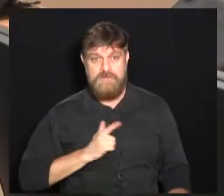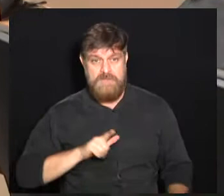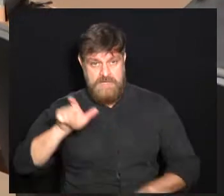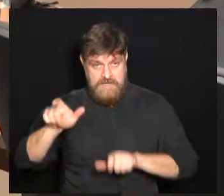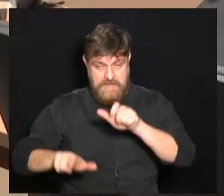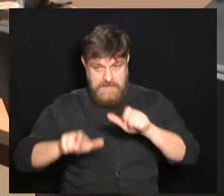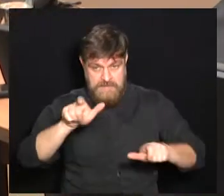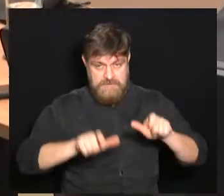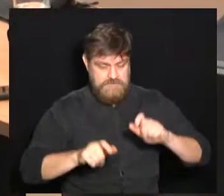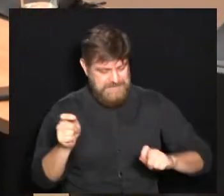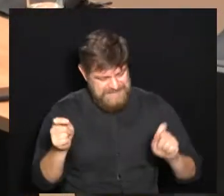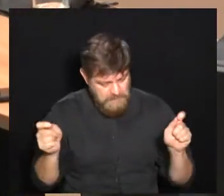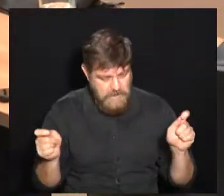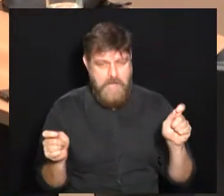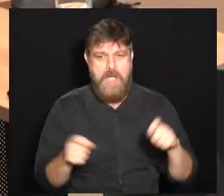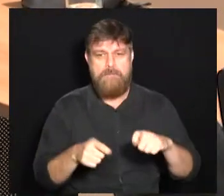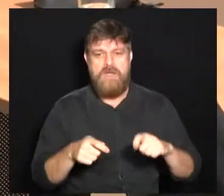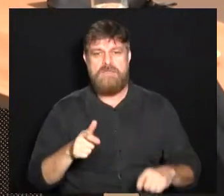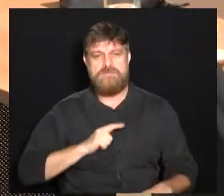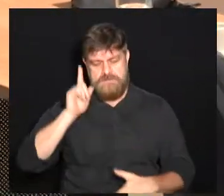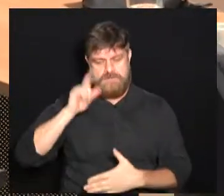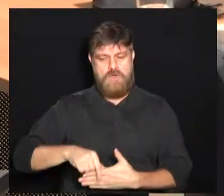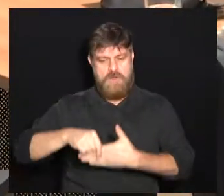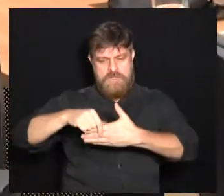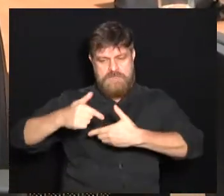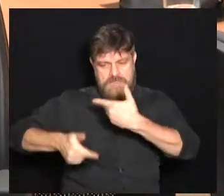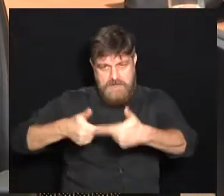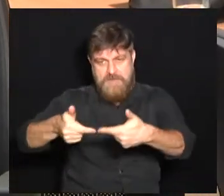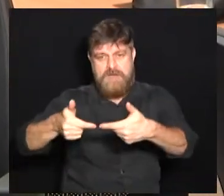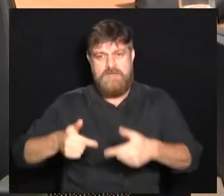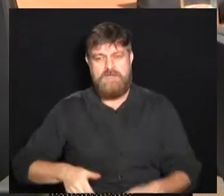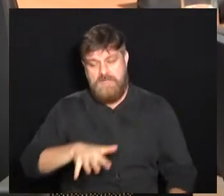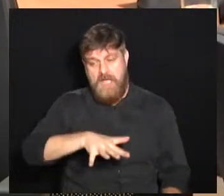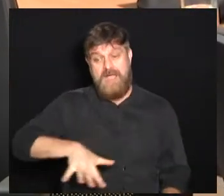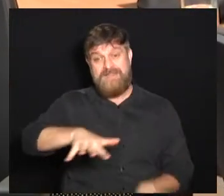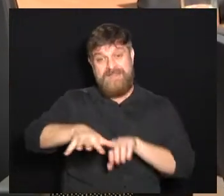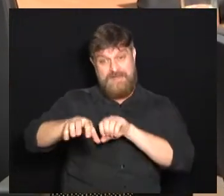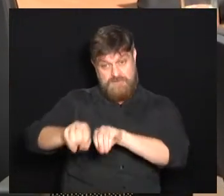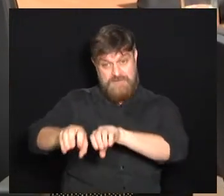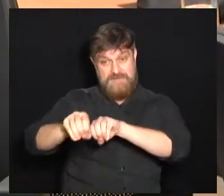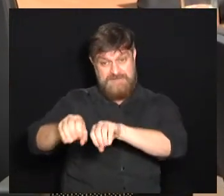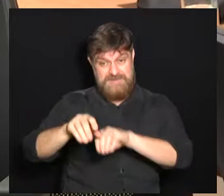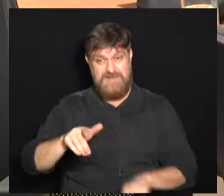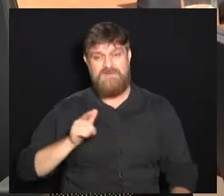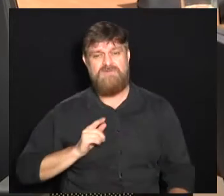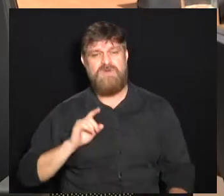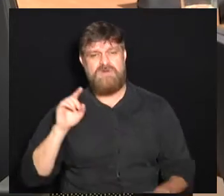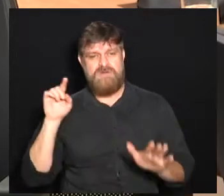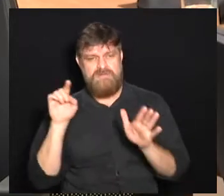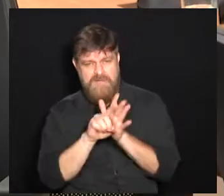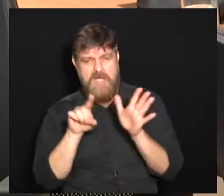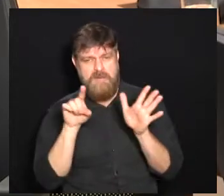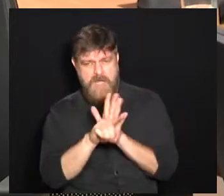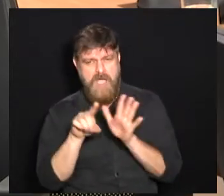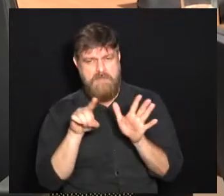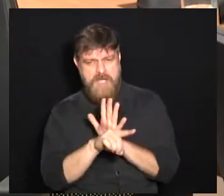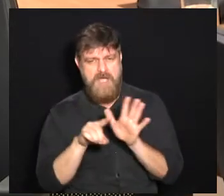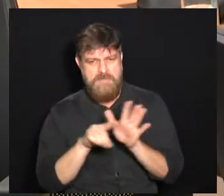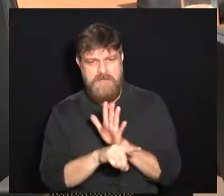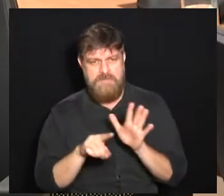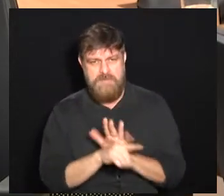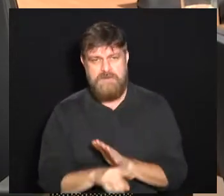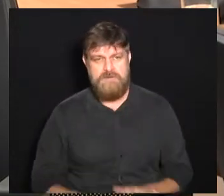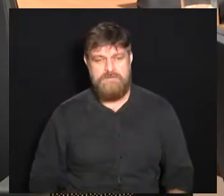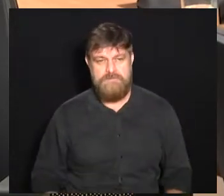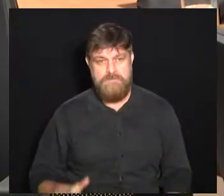aqui, competentes, líderes, trabalhadores, pessoas da educação, que foram questionados ali,